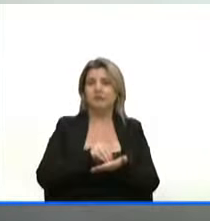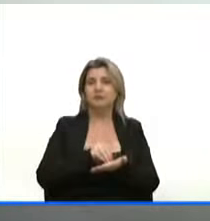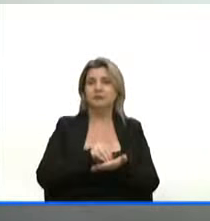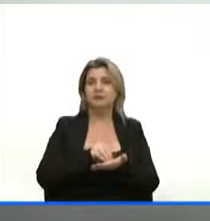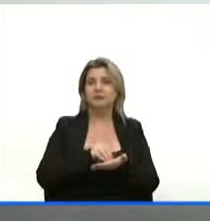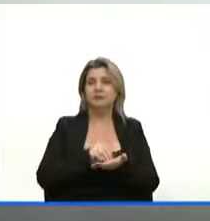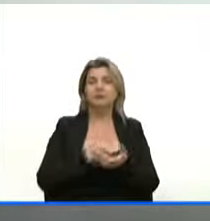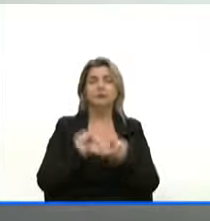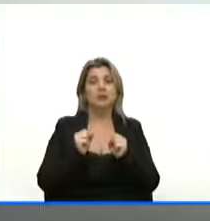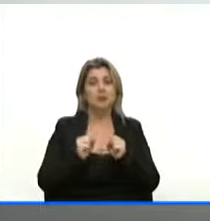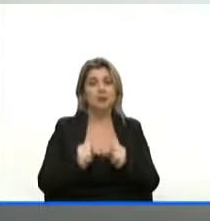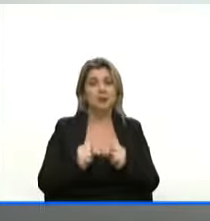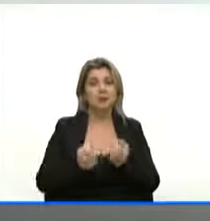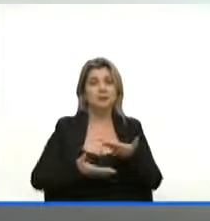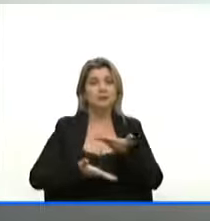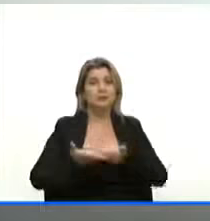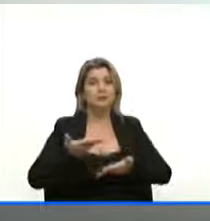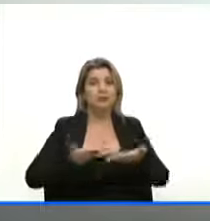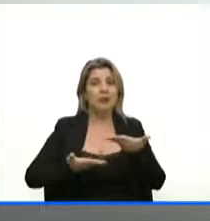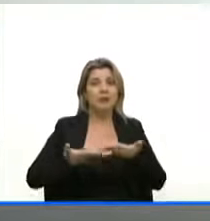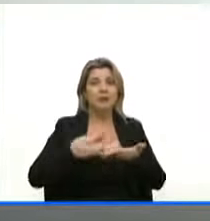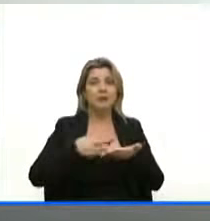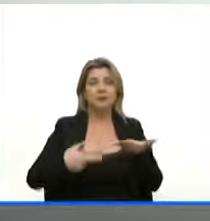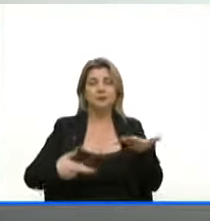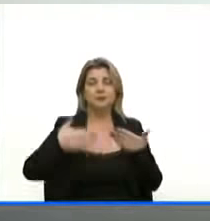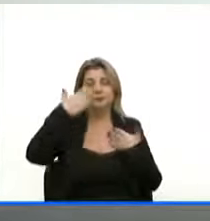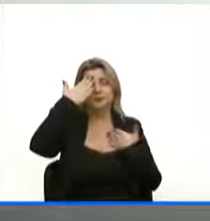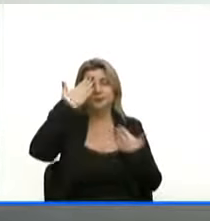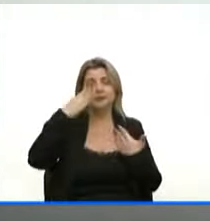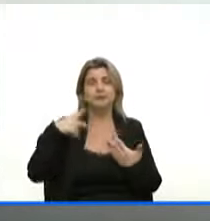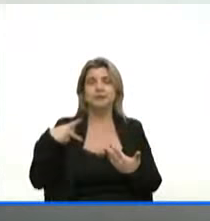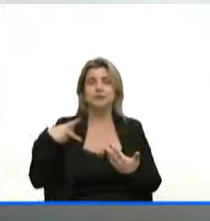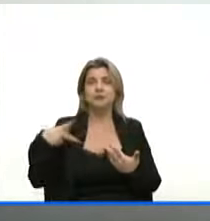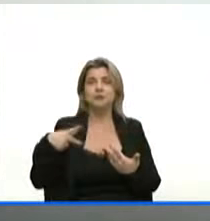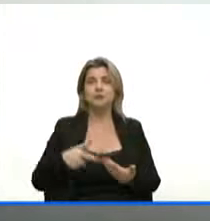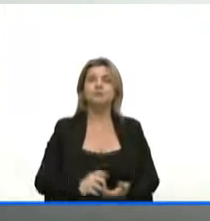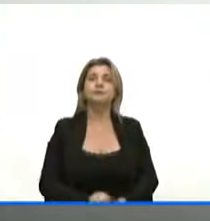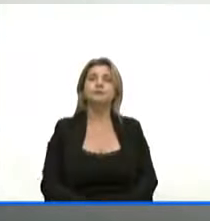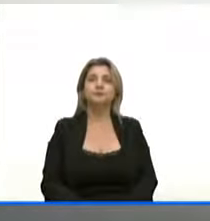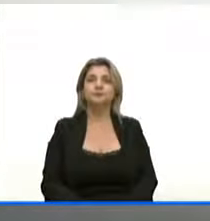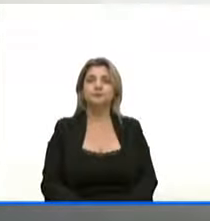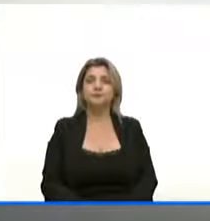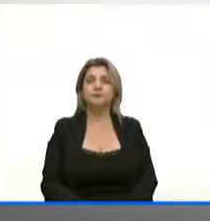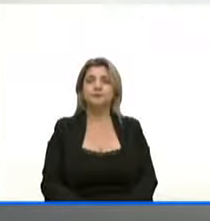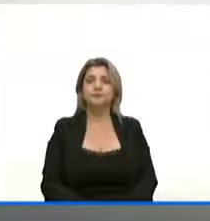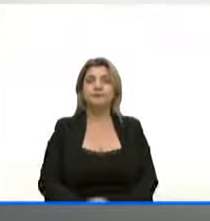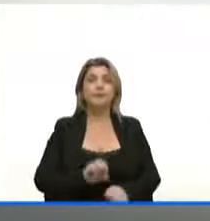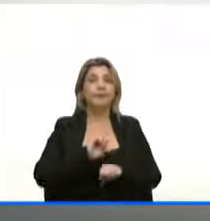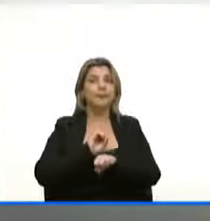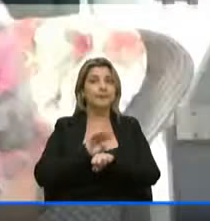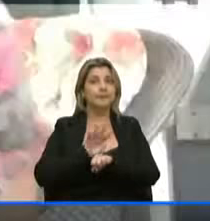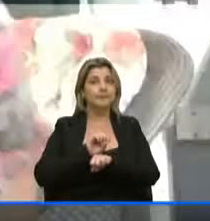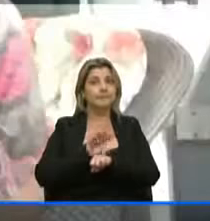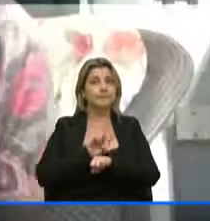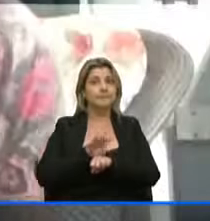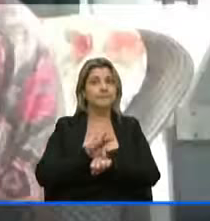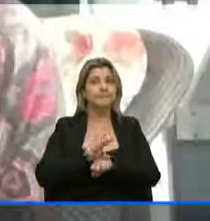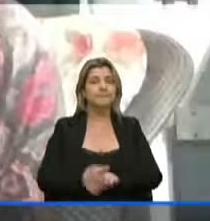ou que se troque o relator. Obrigado, presidente. Eu acho que é uma sugestão